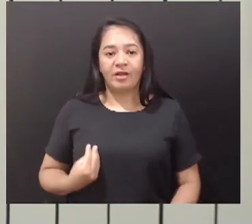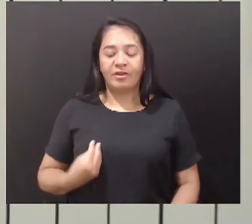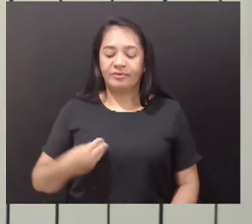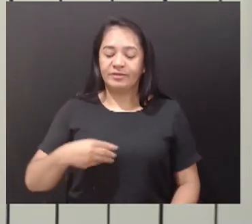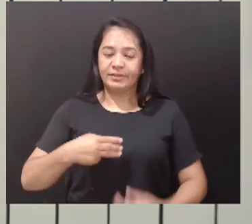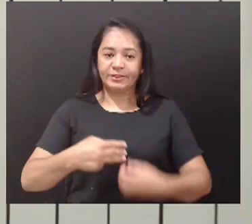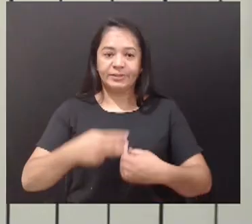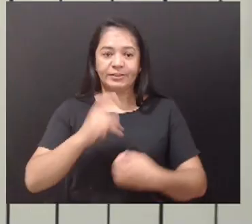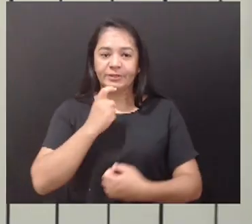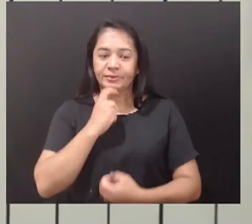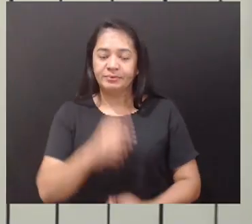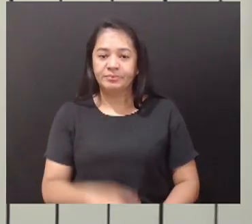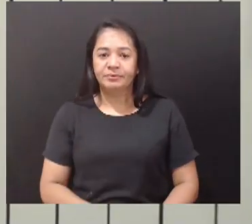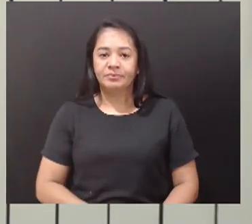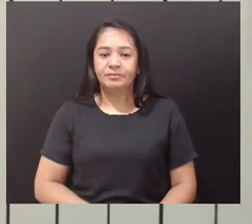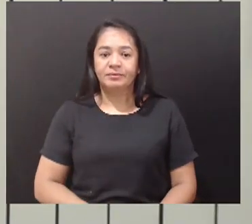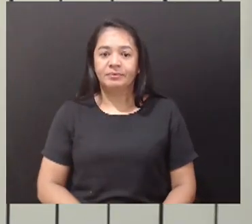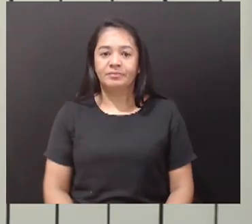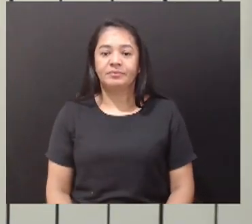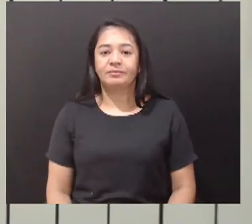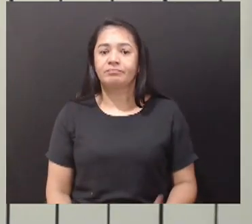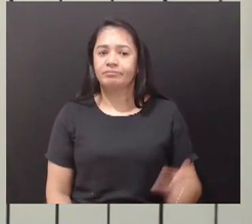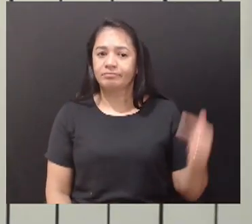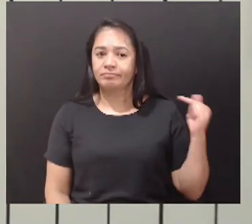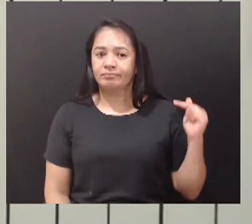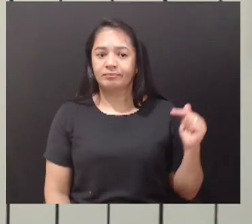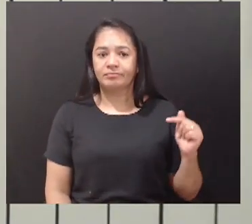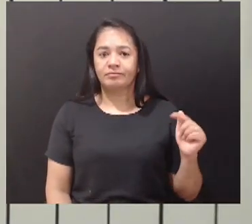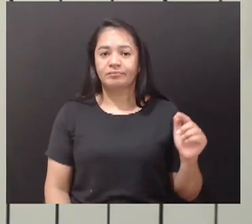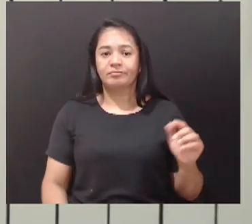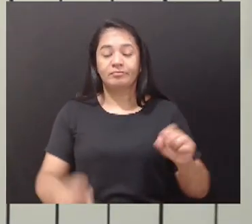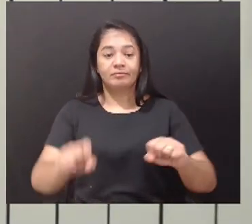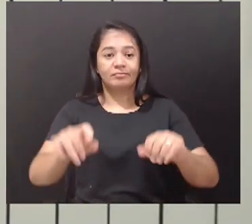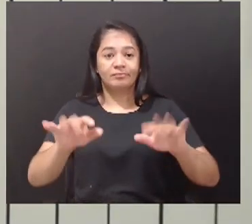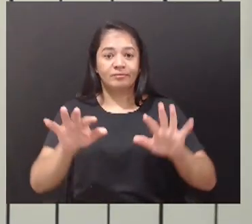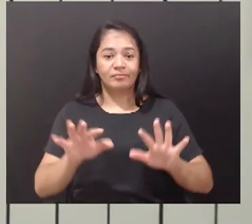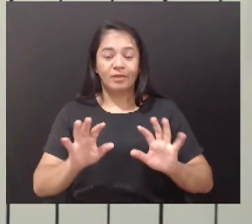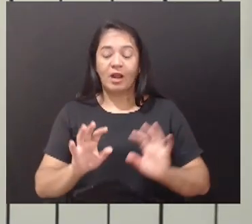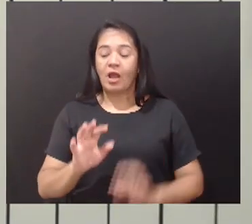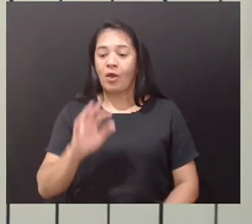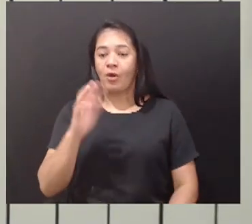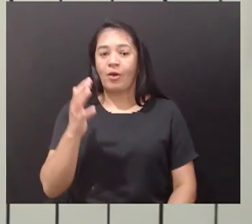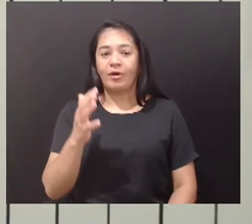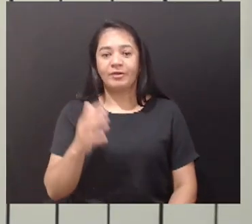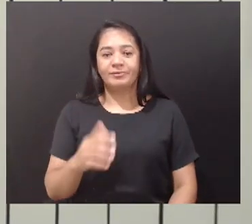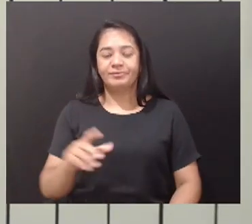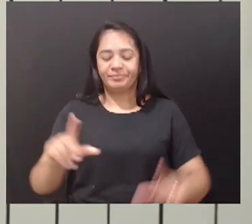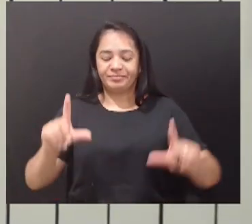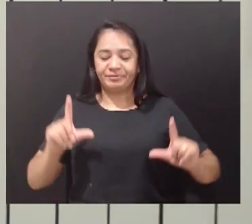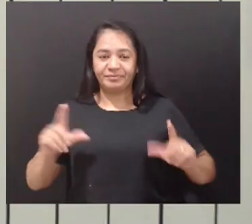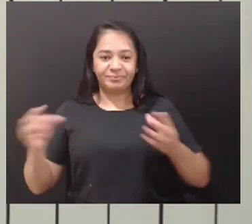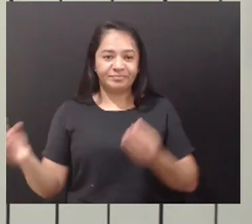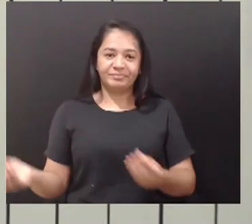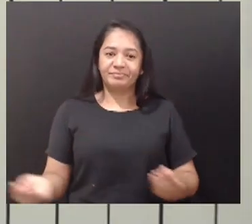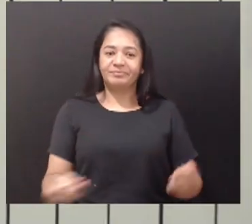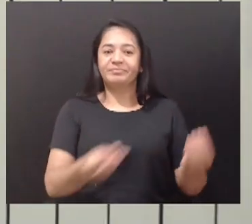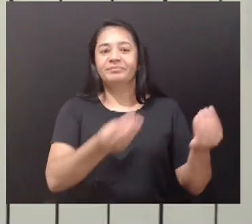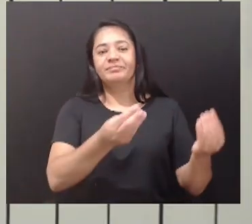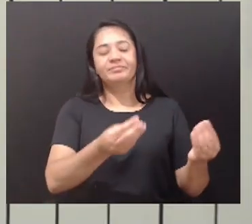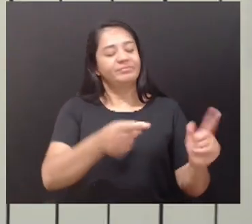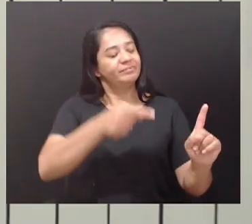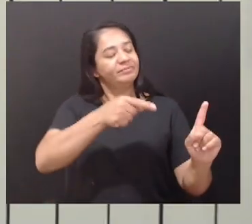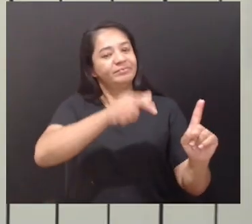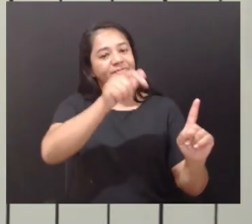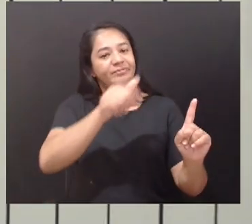Na última semana, em uma solenidade, aconteceu a entrega dessa honraria a uma mulher de destaque